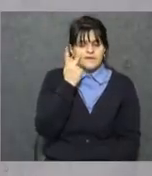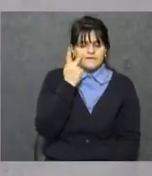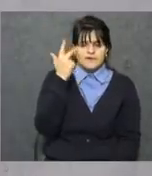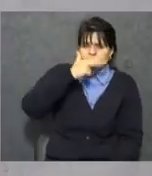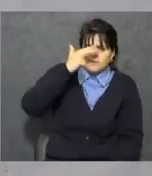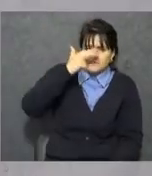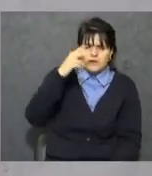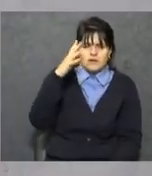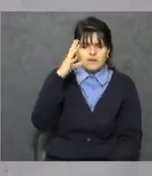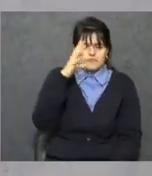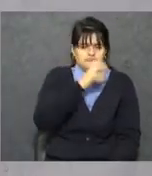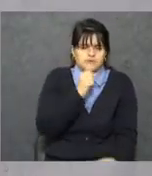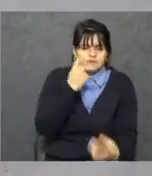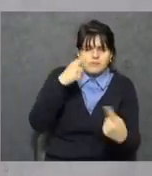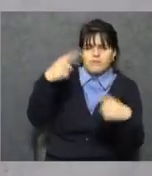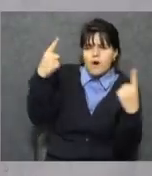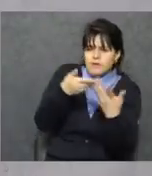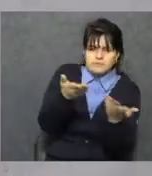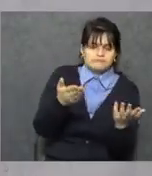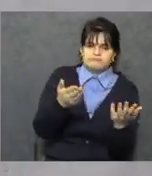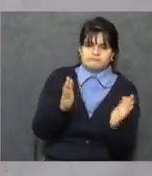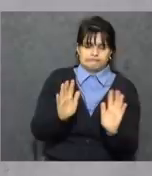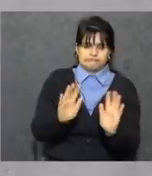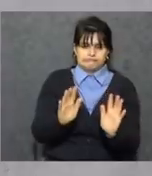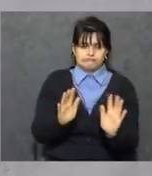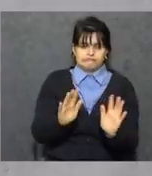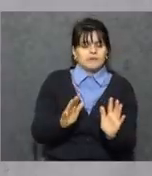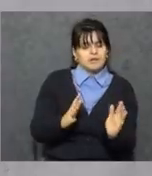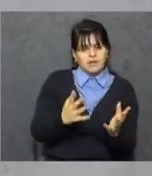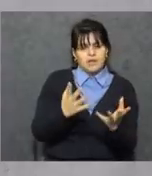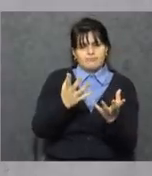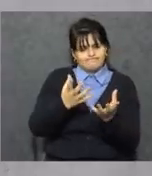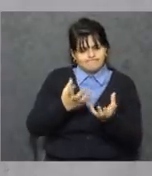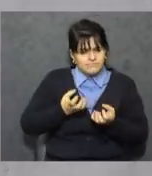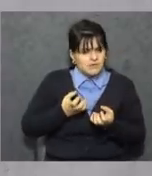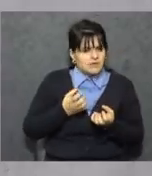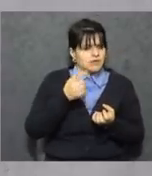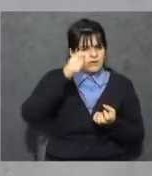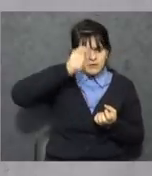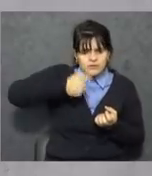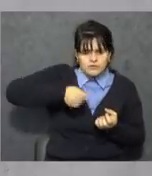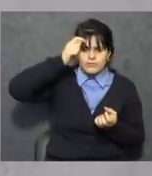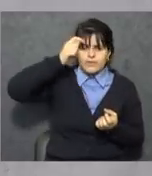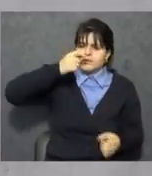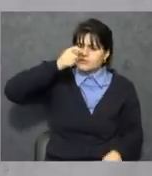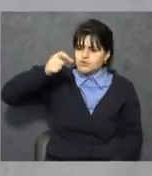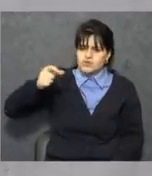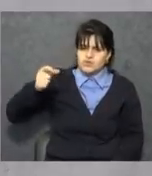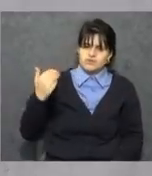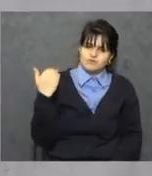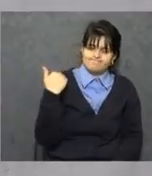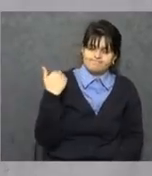viver e acolham com respeito e delicadeza quem deles se aproxima,